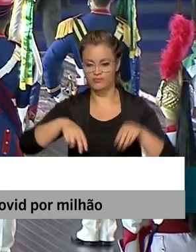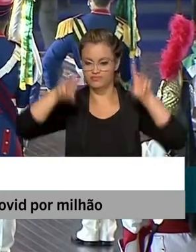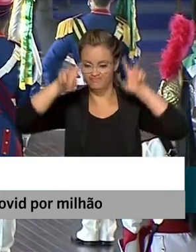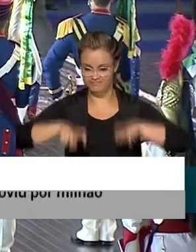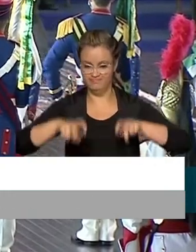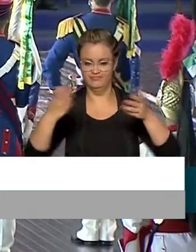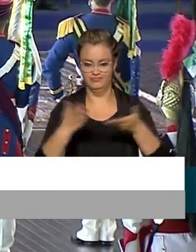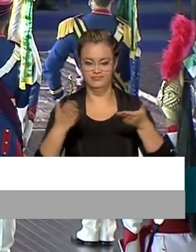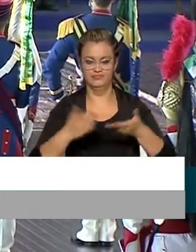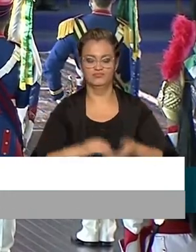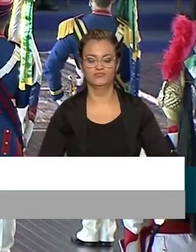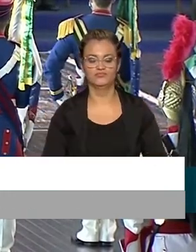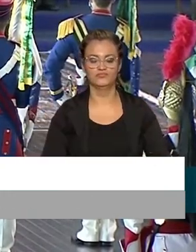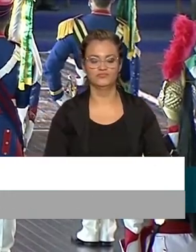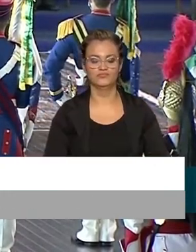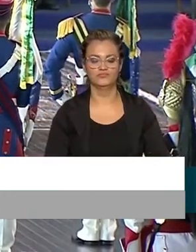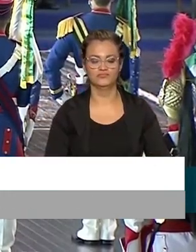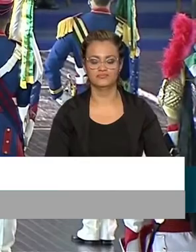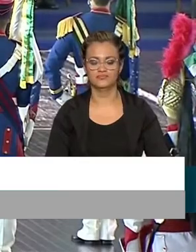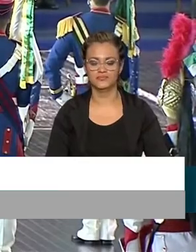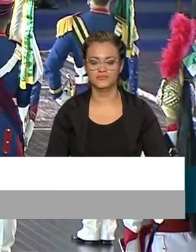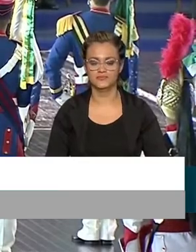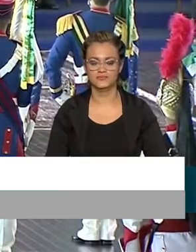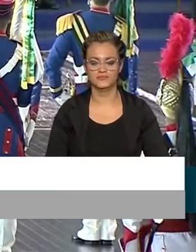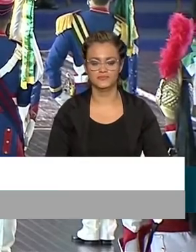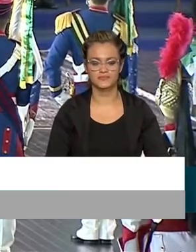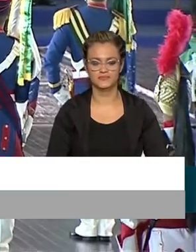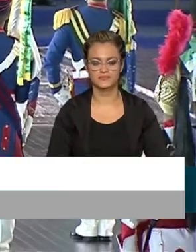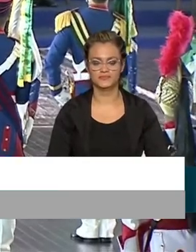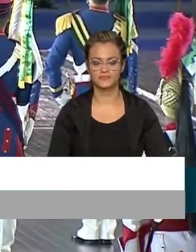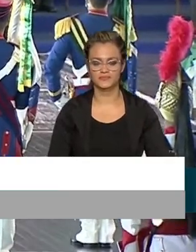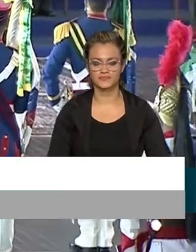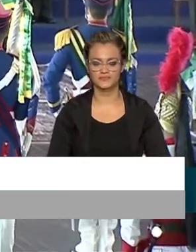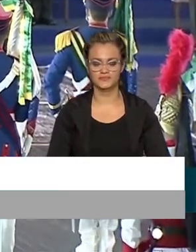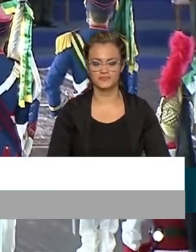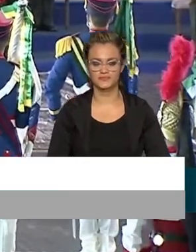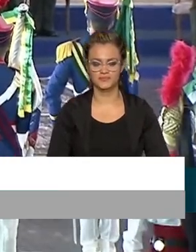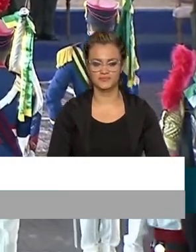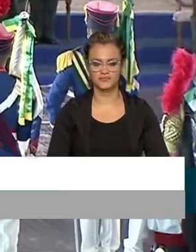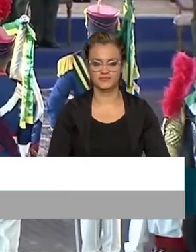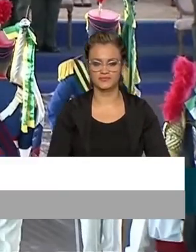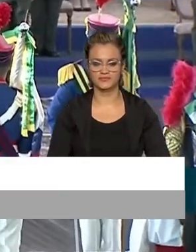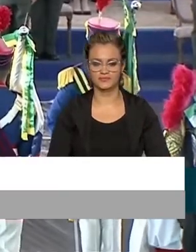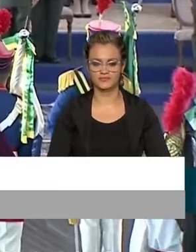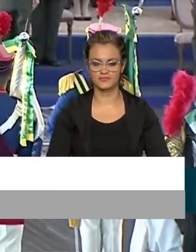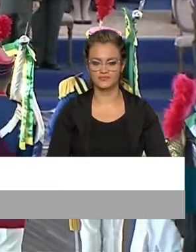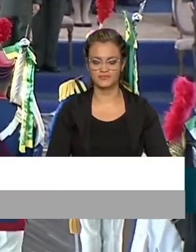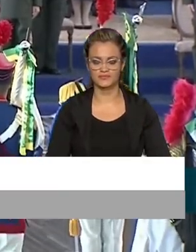lugares.